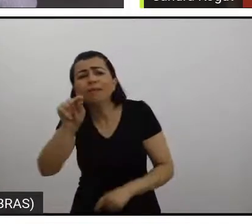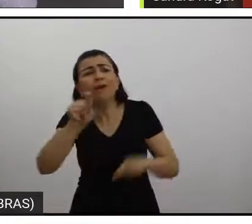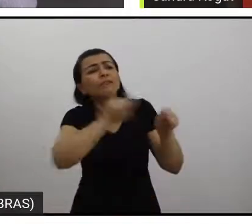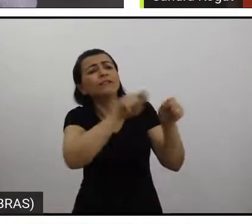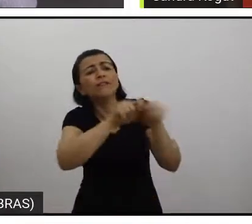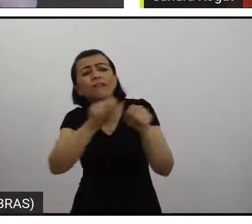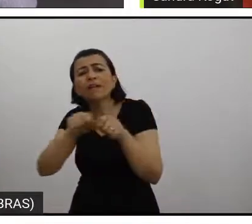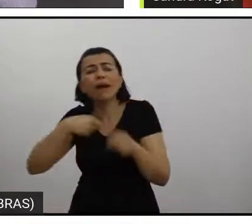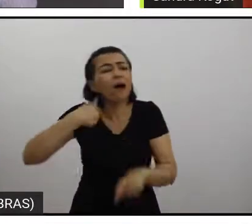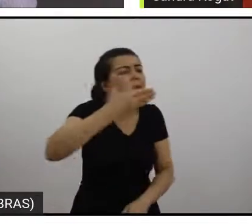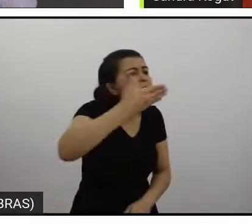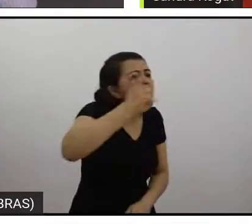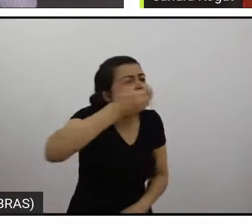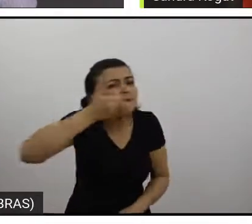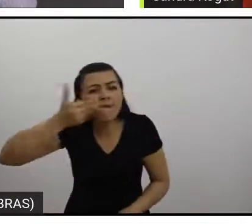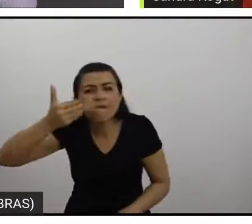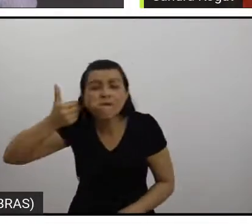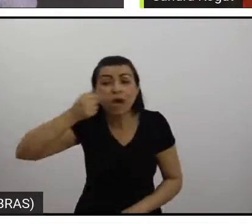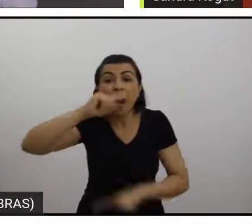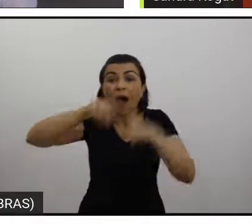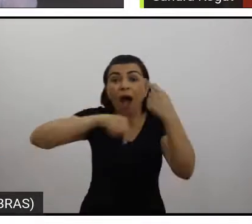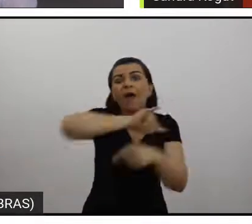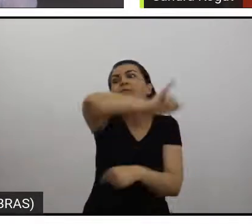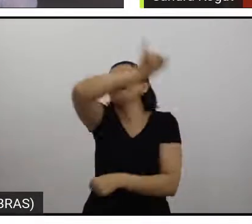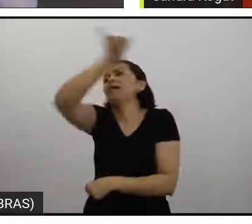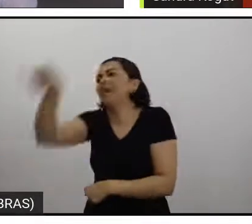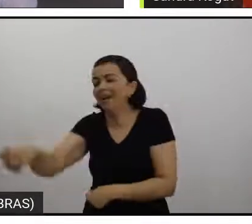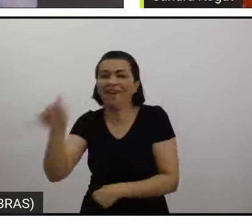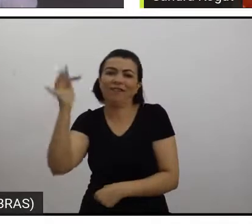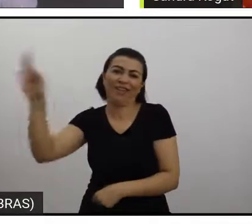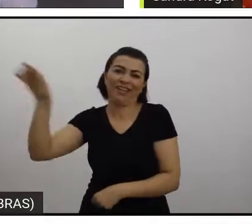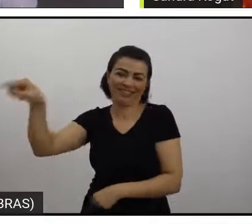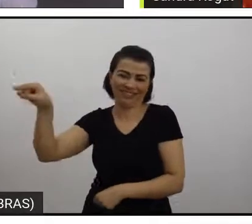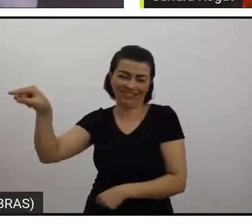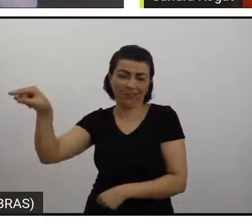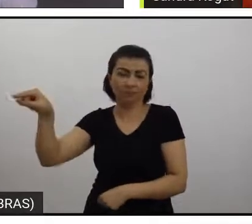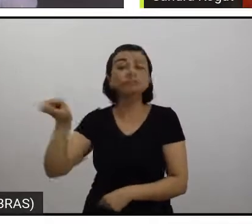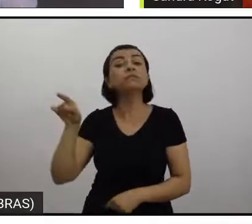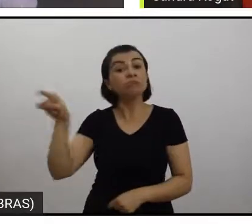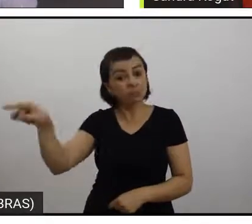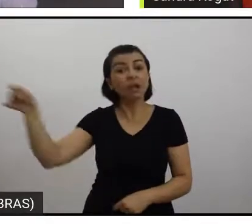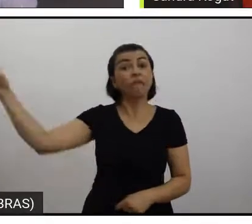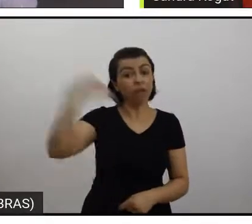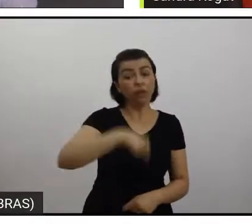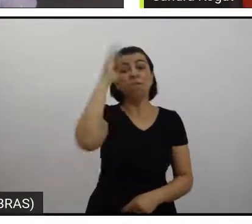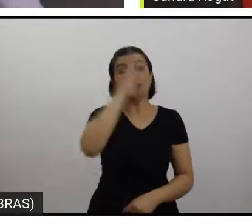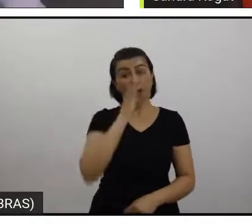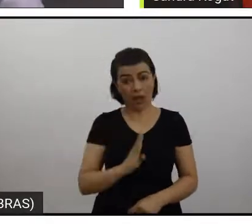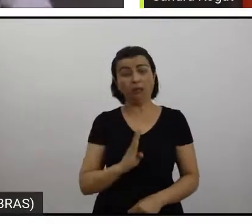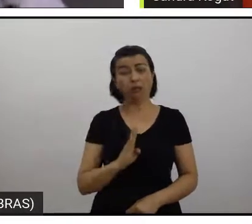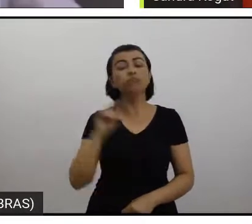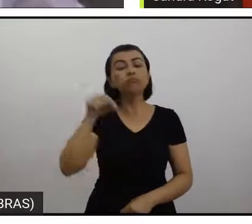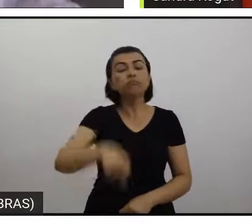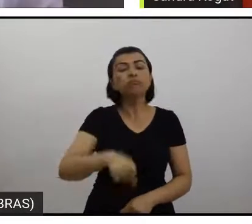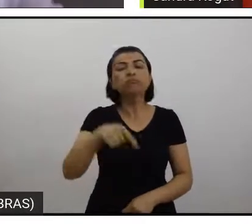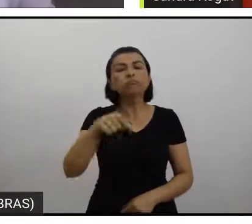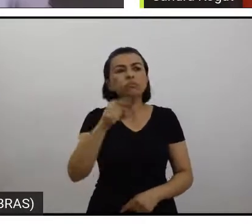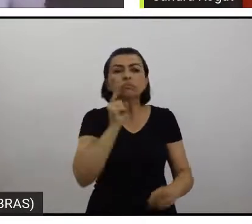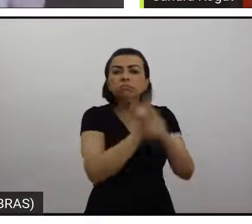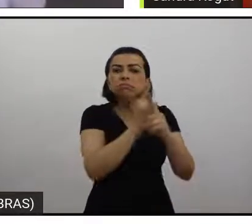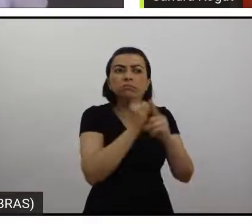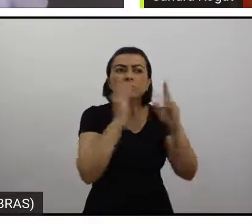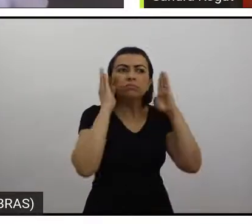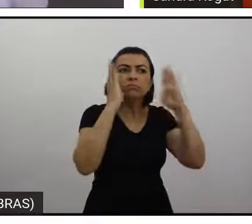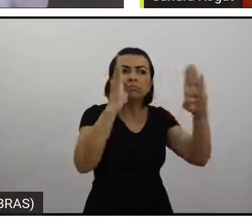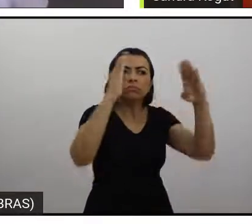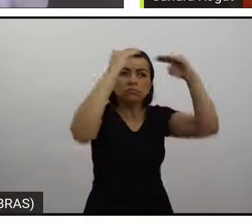mim e falou assim, vem cá, você não teria vontade de fazer isso assim... no mundo inteiro, em outros países. Oh, wow. E